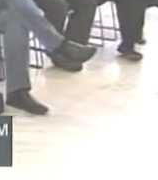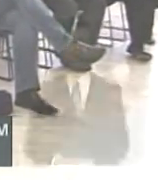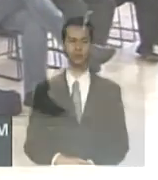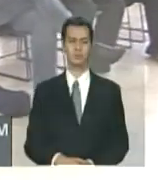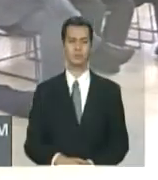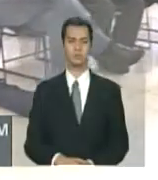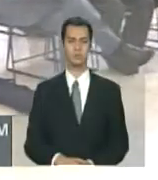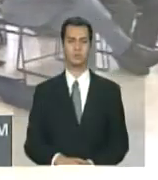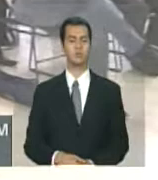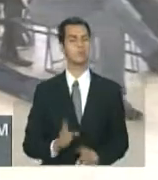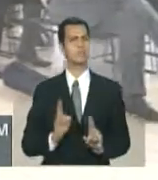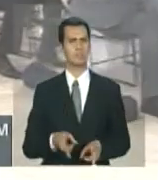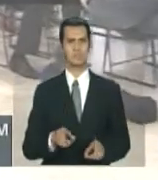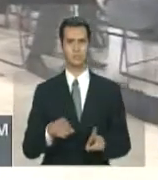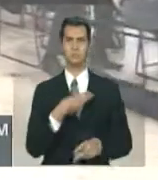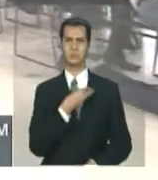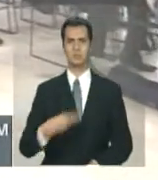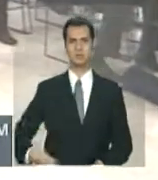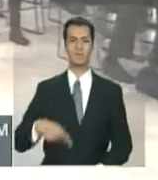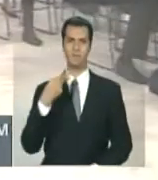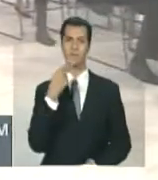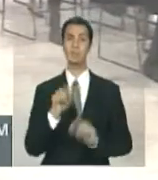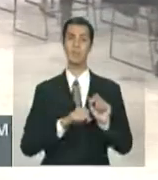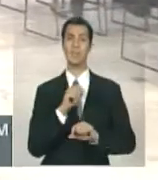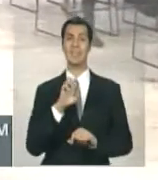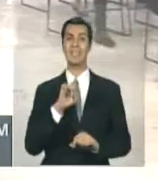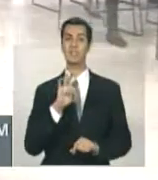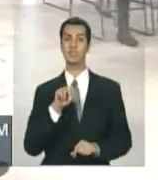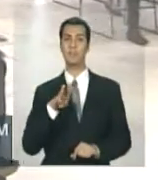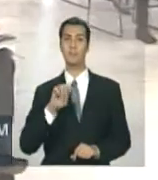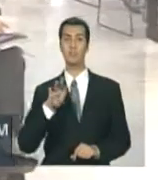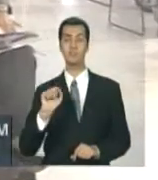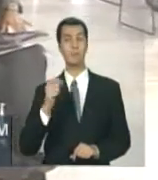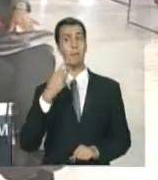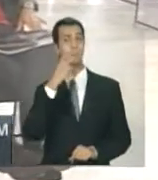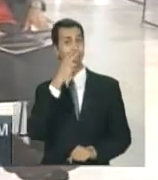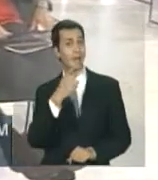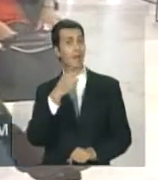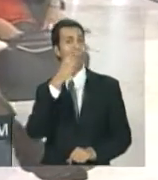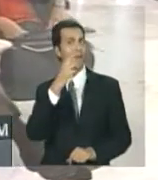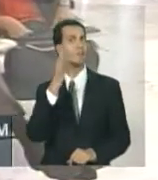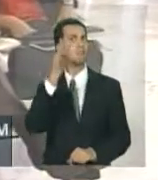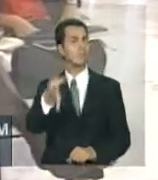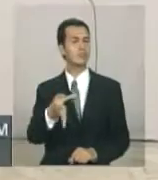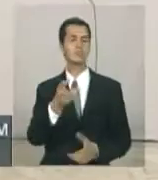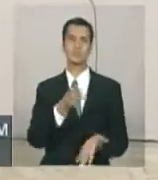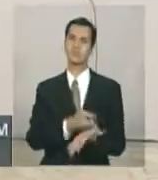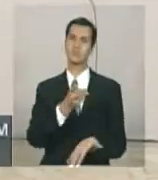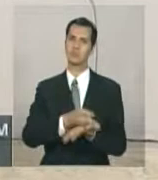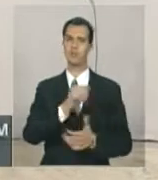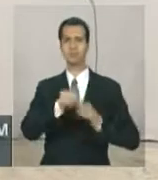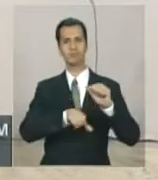Sempre é o que diz o nosso ministro. Estimativa. Essa estimativa muda todos os dias.